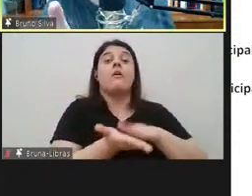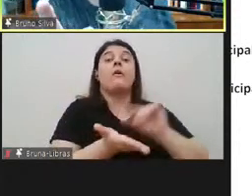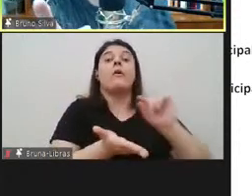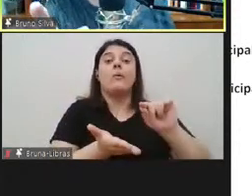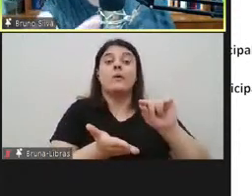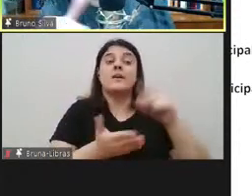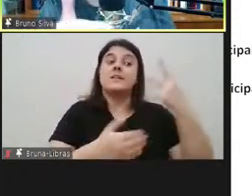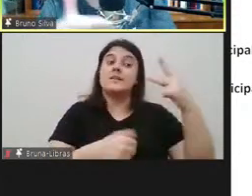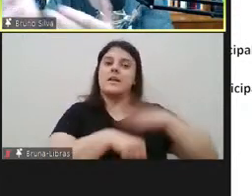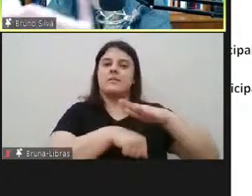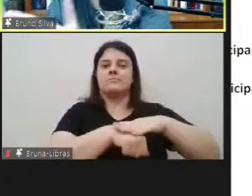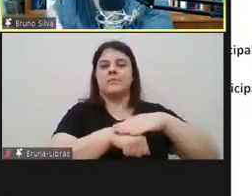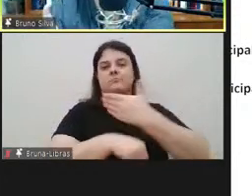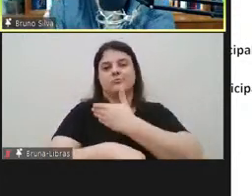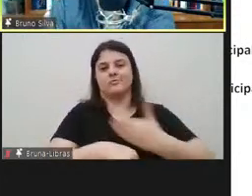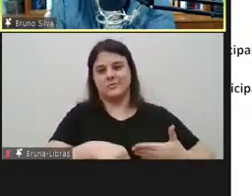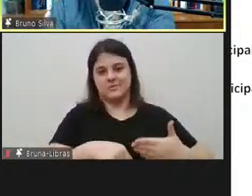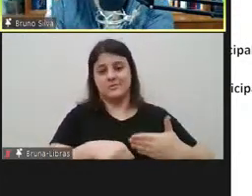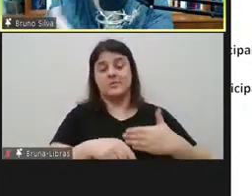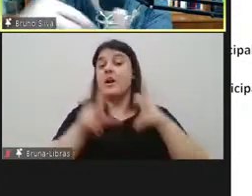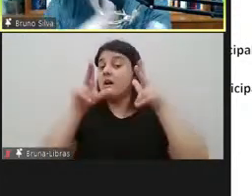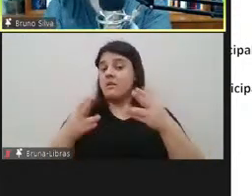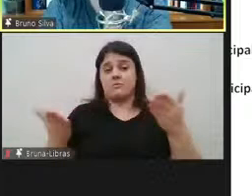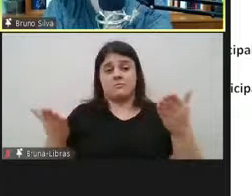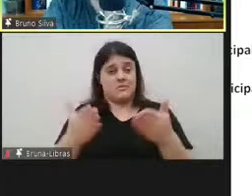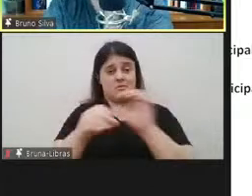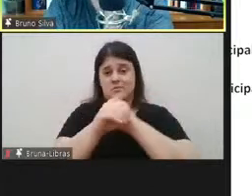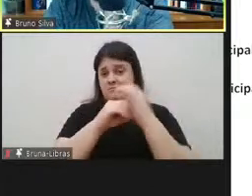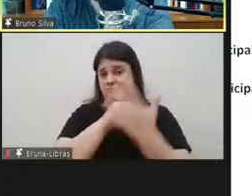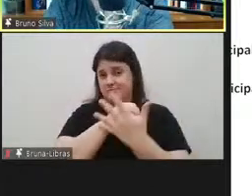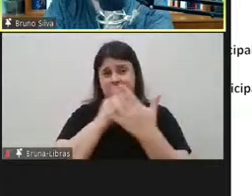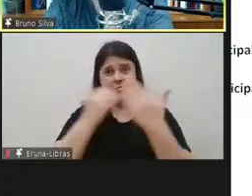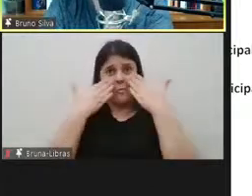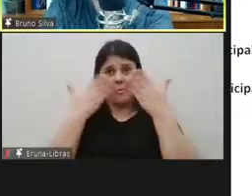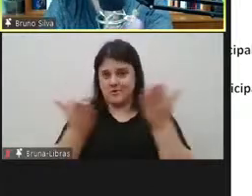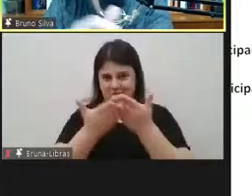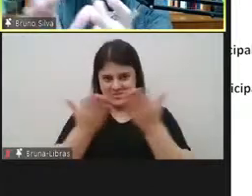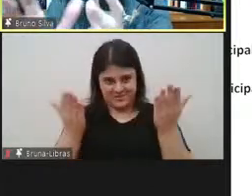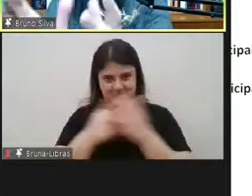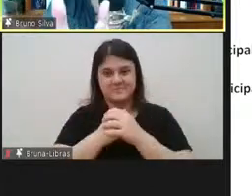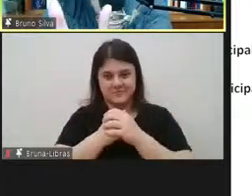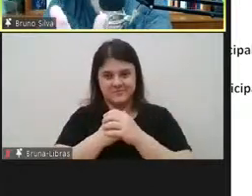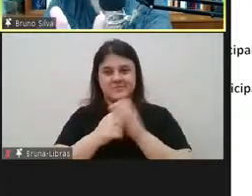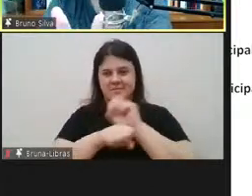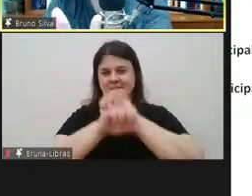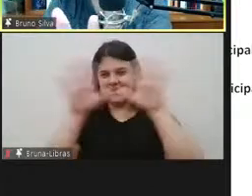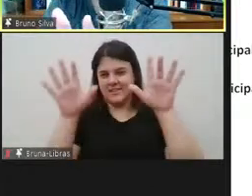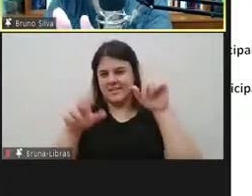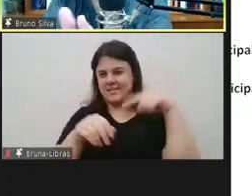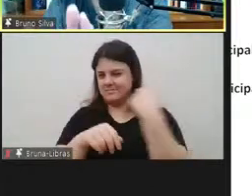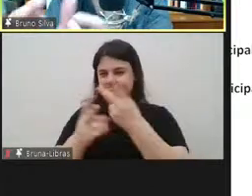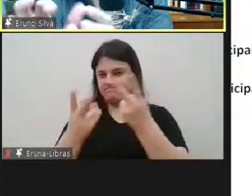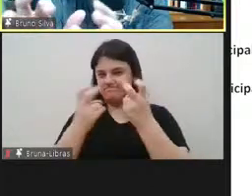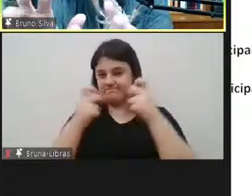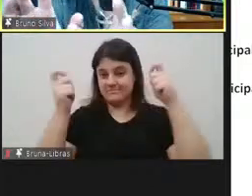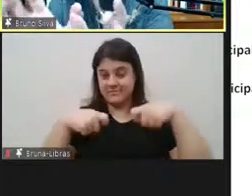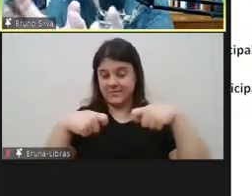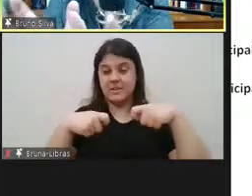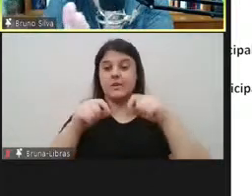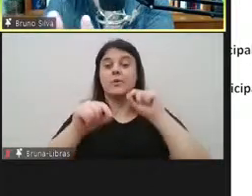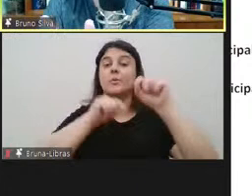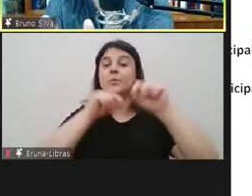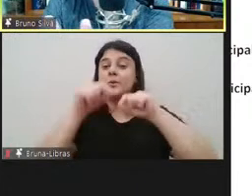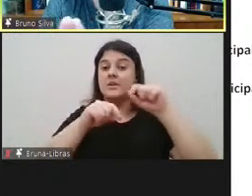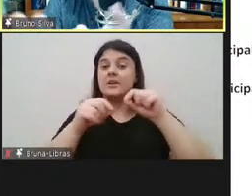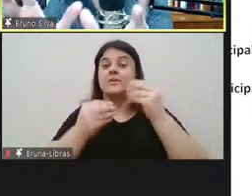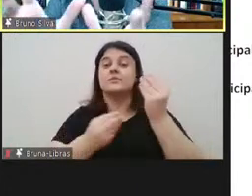estado seus governantes acho que a pandemia Por exemplo agora deixou isso muito Evidente né com muita vidente para todos nós é o quanto